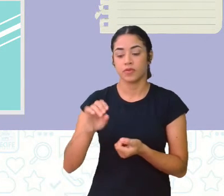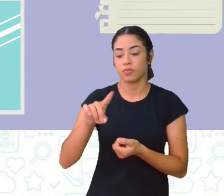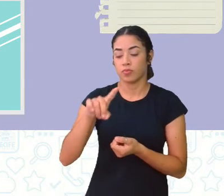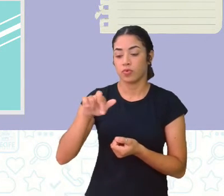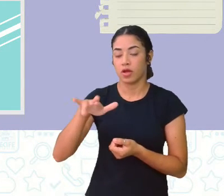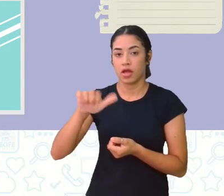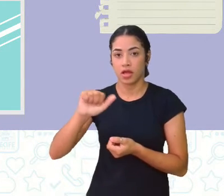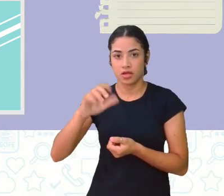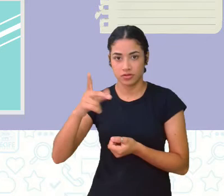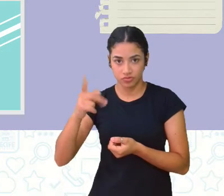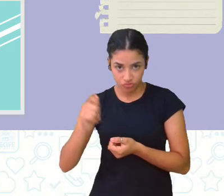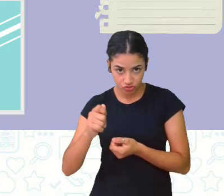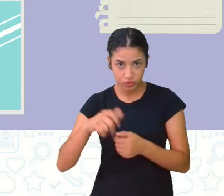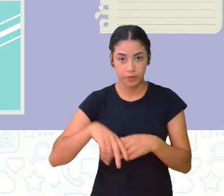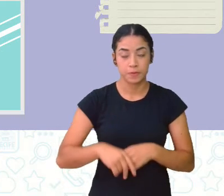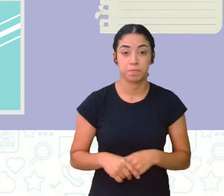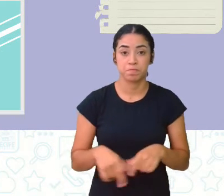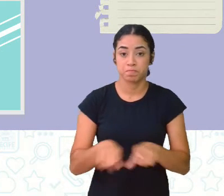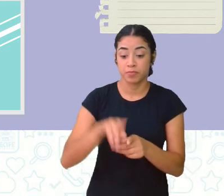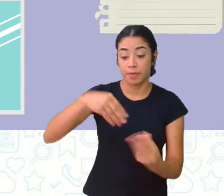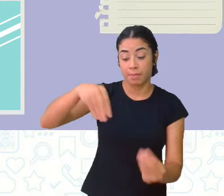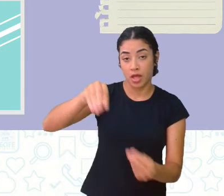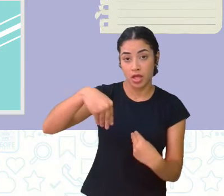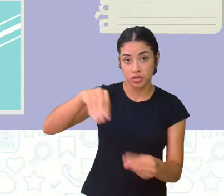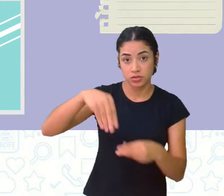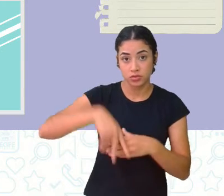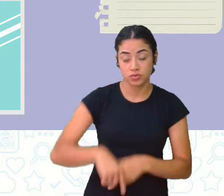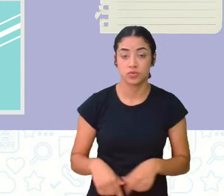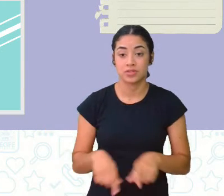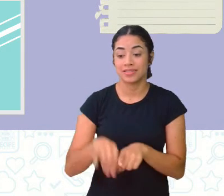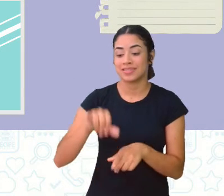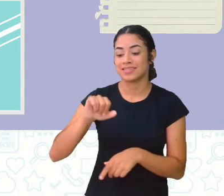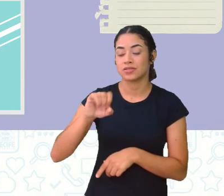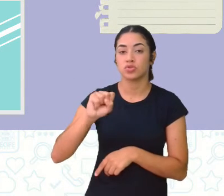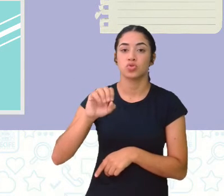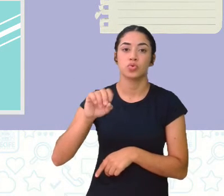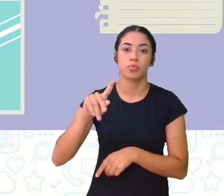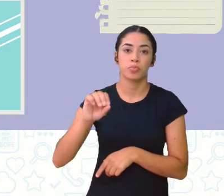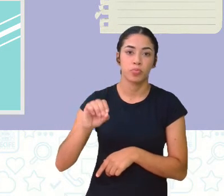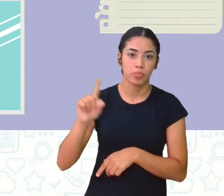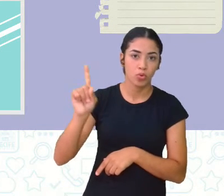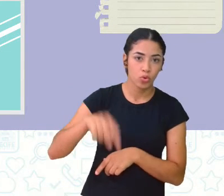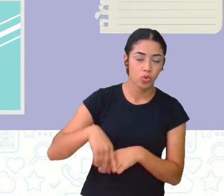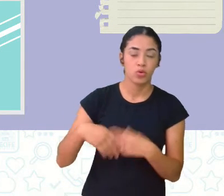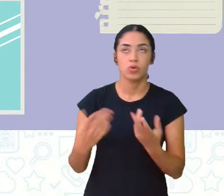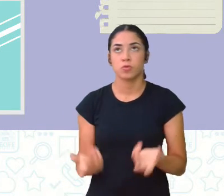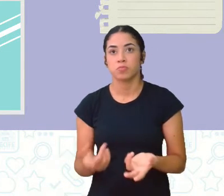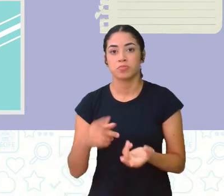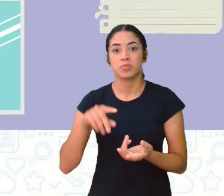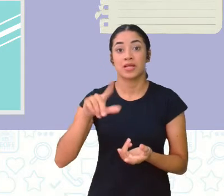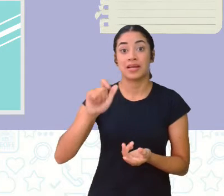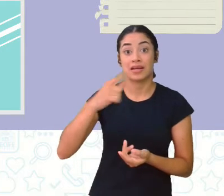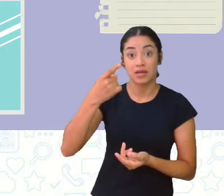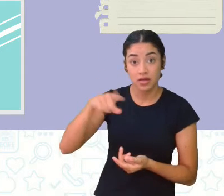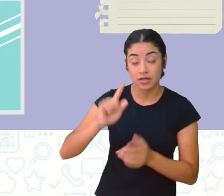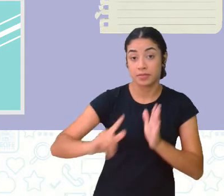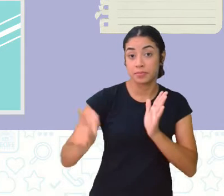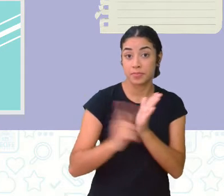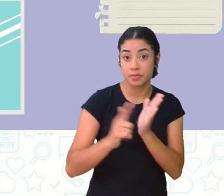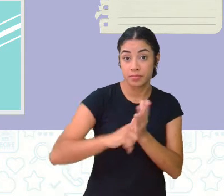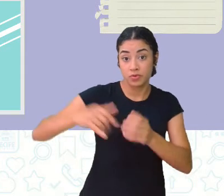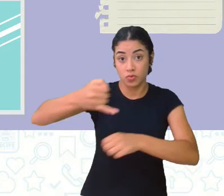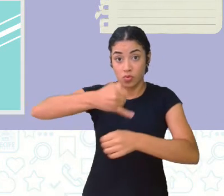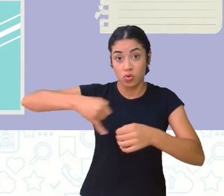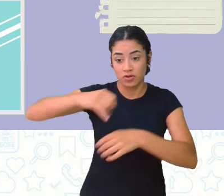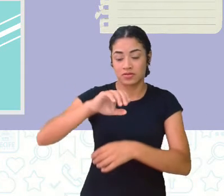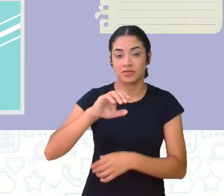e sintética, o plástico em geral, o isopor, a lã, a madeira, o papel, o óleo, o